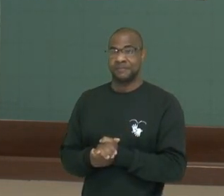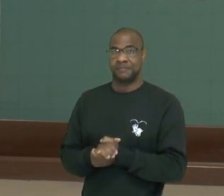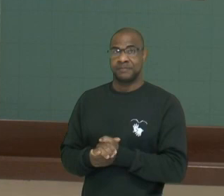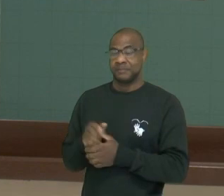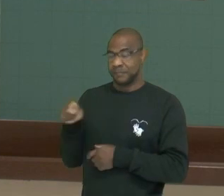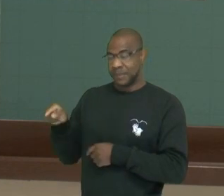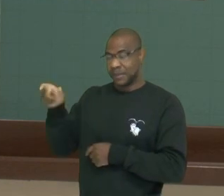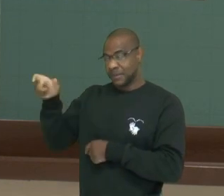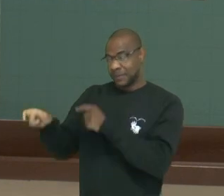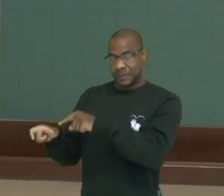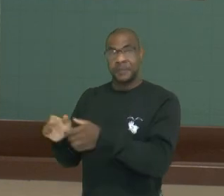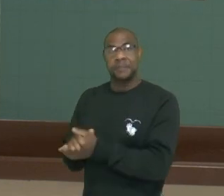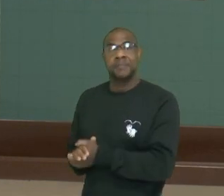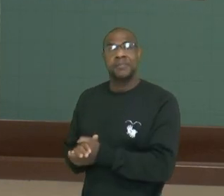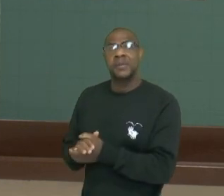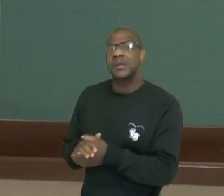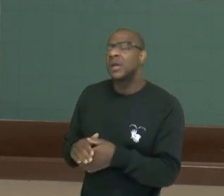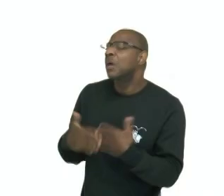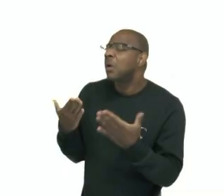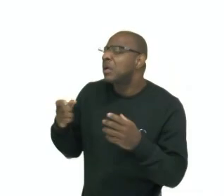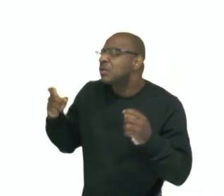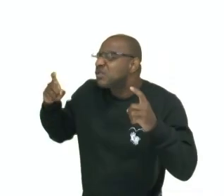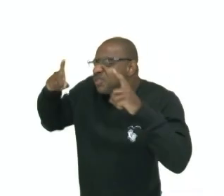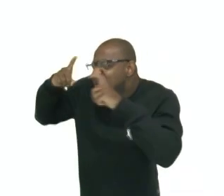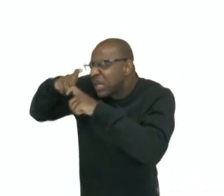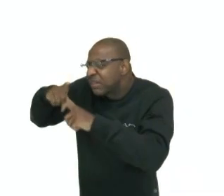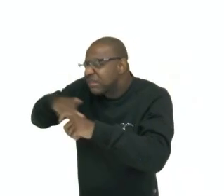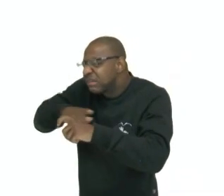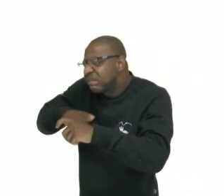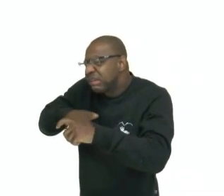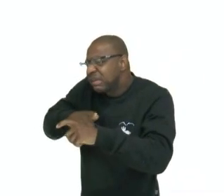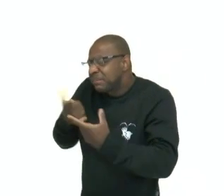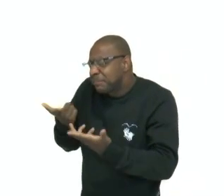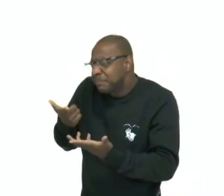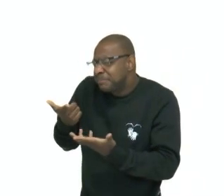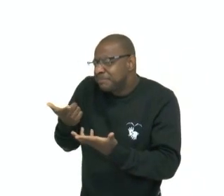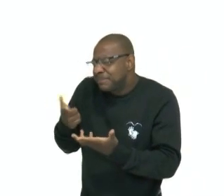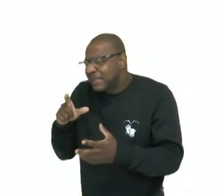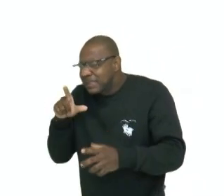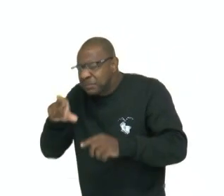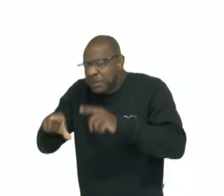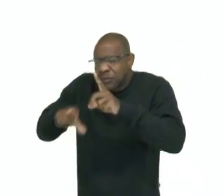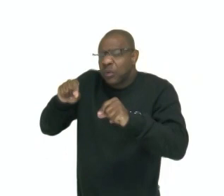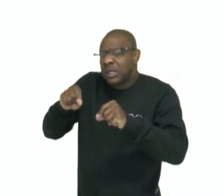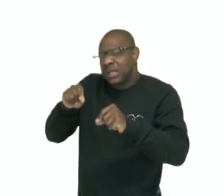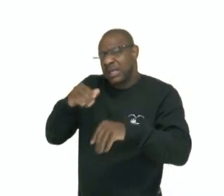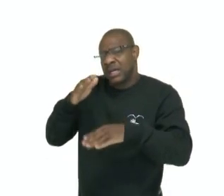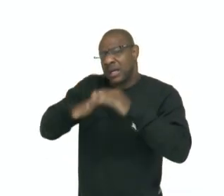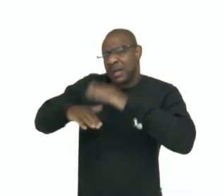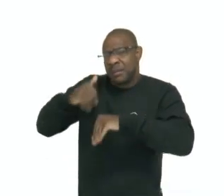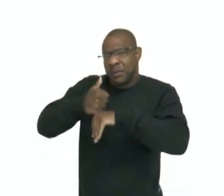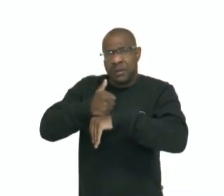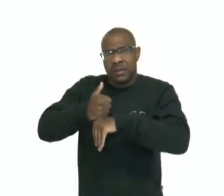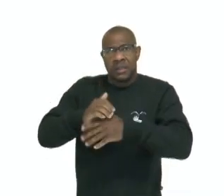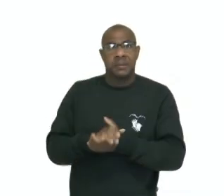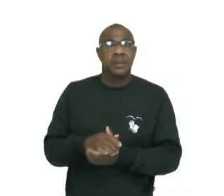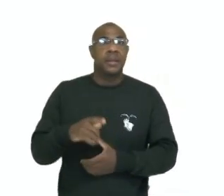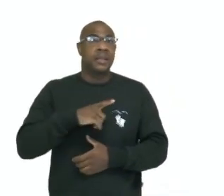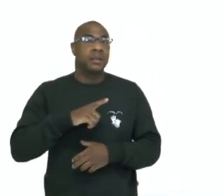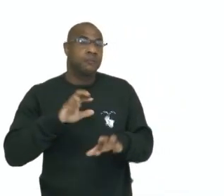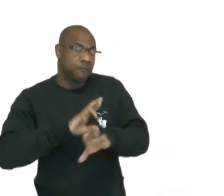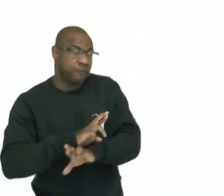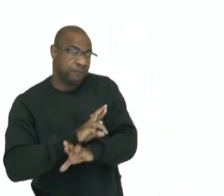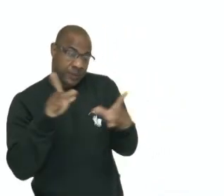entrevistado. Quais são as dificuldades envolvidas ao decidir por uma profissão? São obstáculos diferentes para